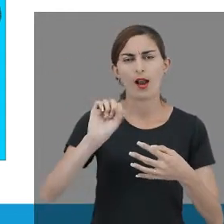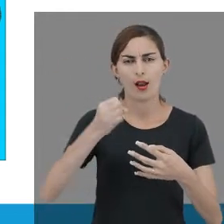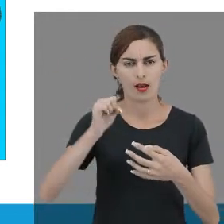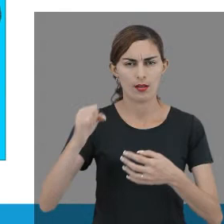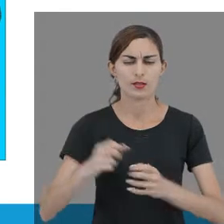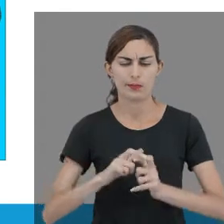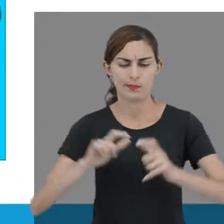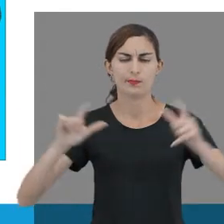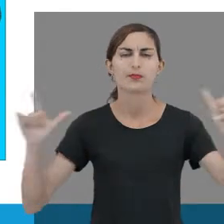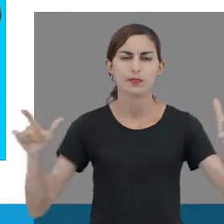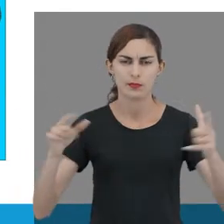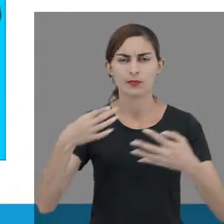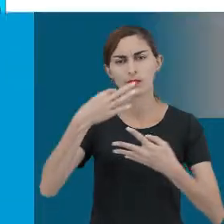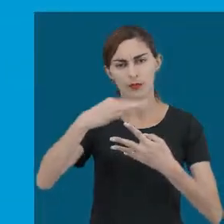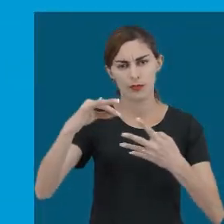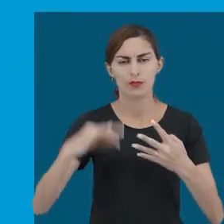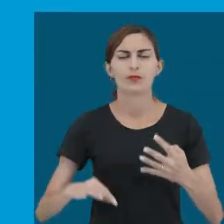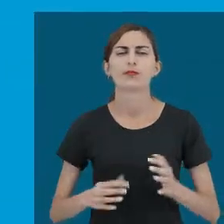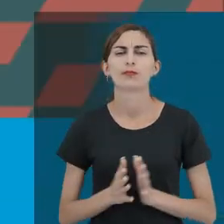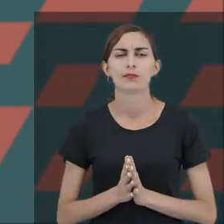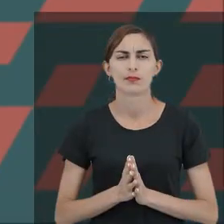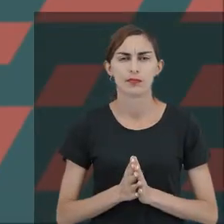e a maioria dos casos confirmados.